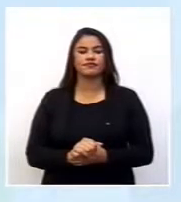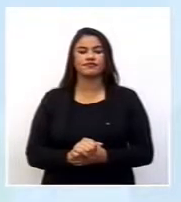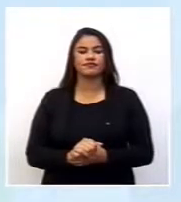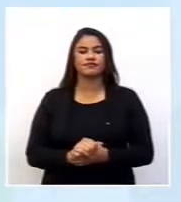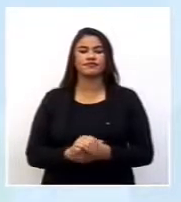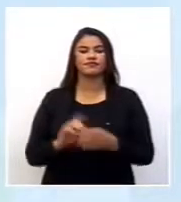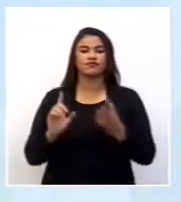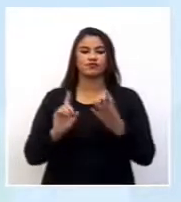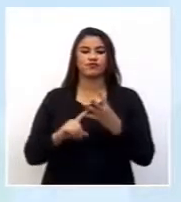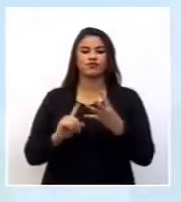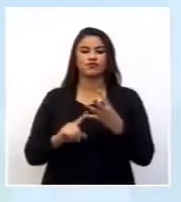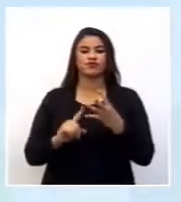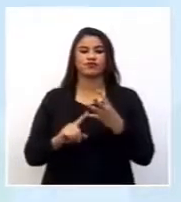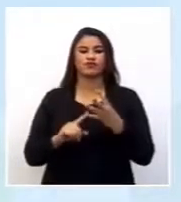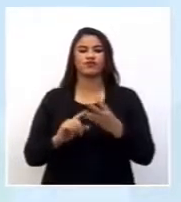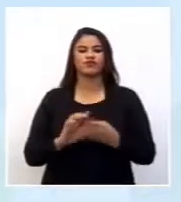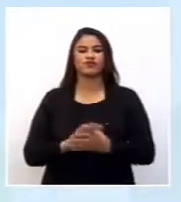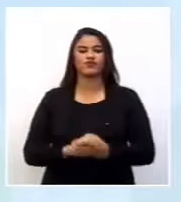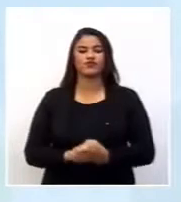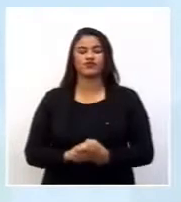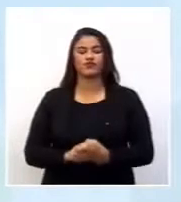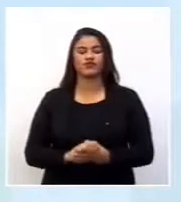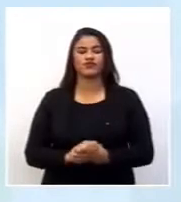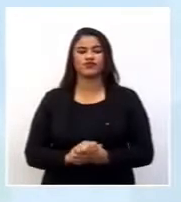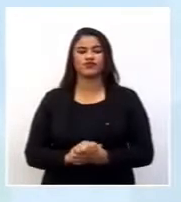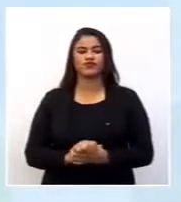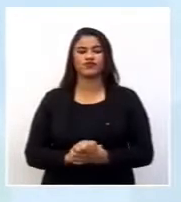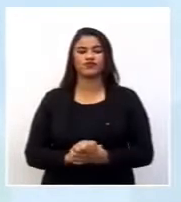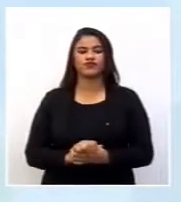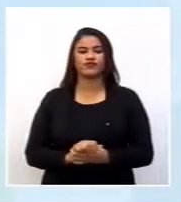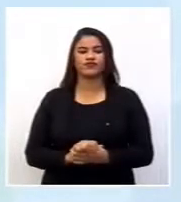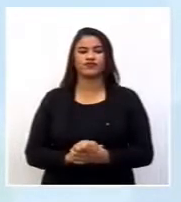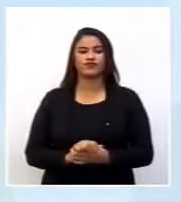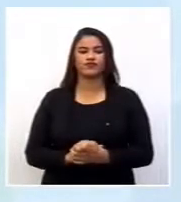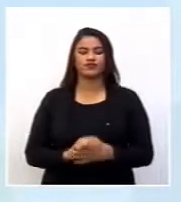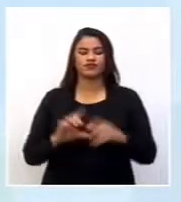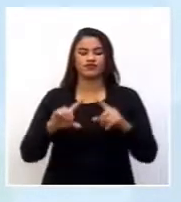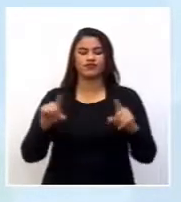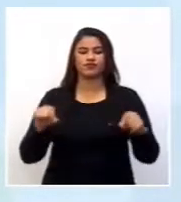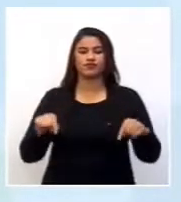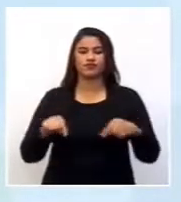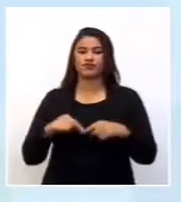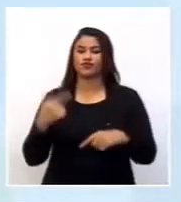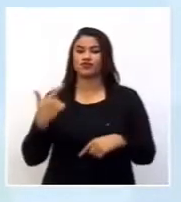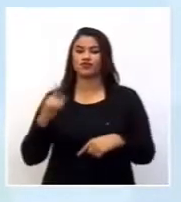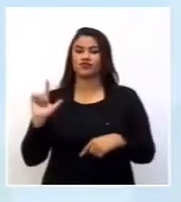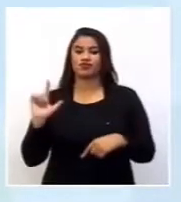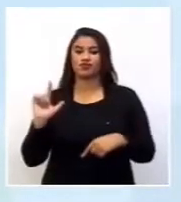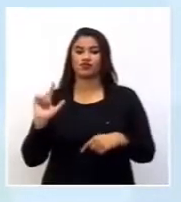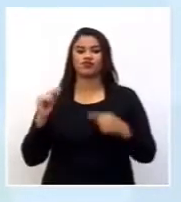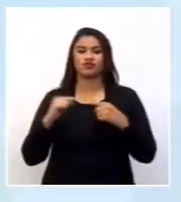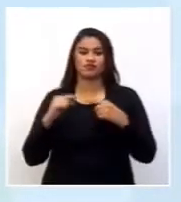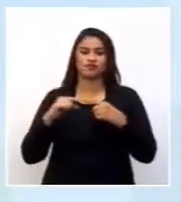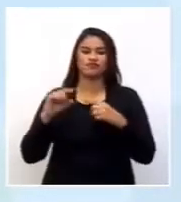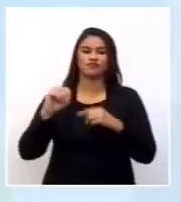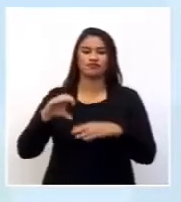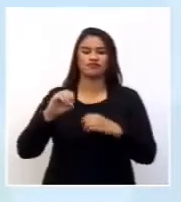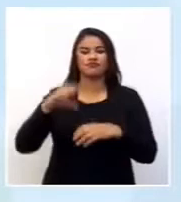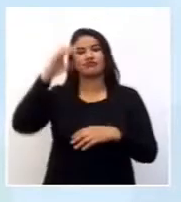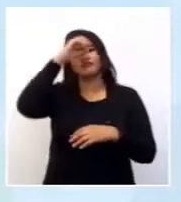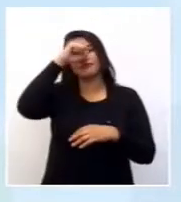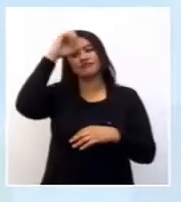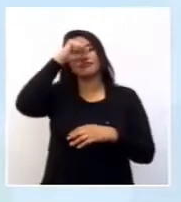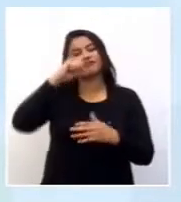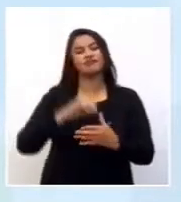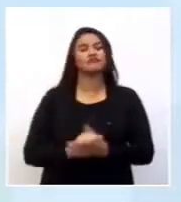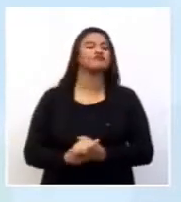A próxima imagem, isso, já é outro tipo de espaço de aprendizagem. Então aí nós